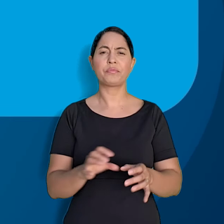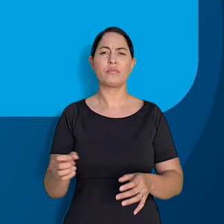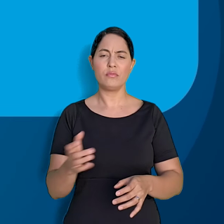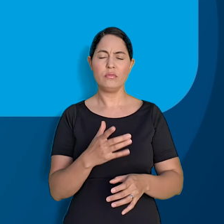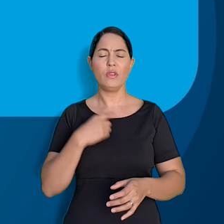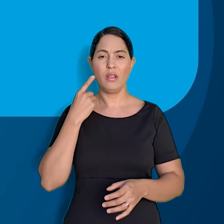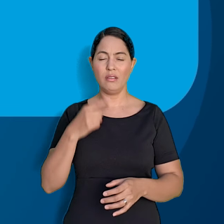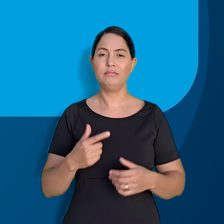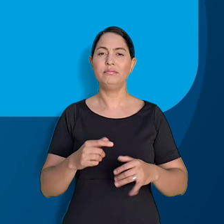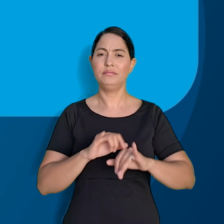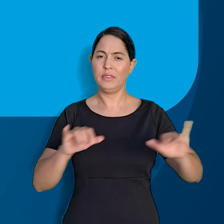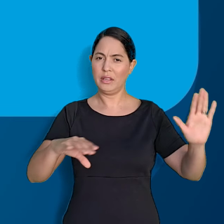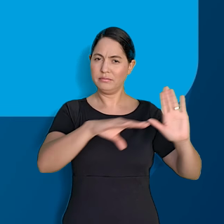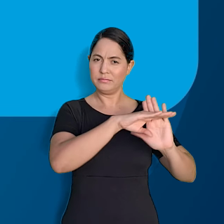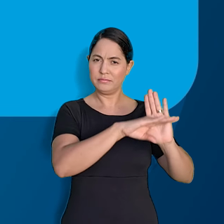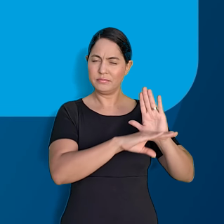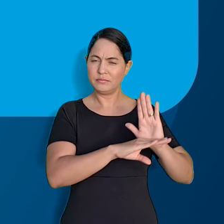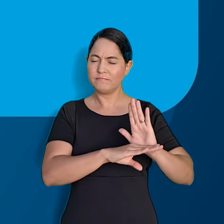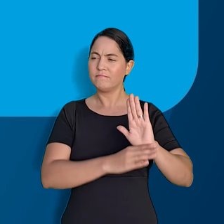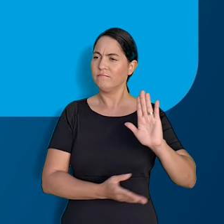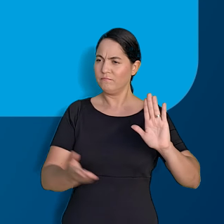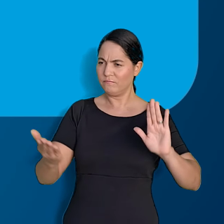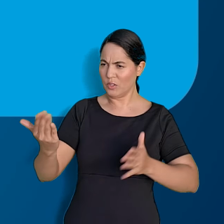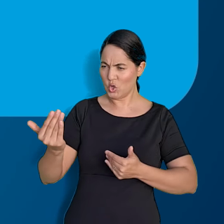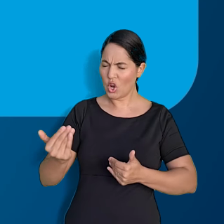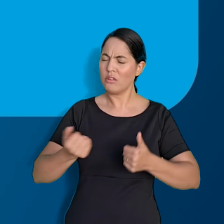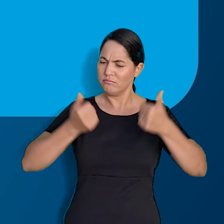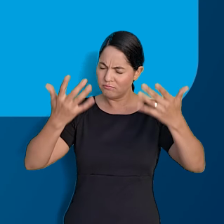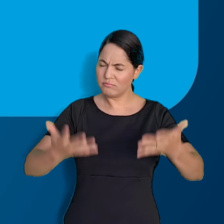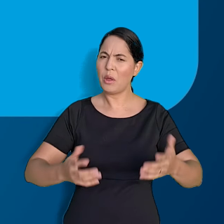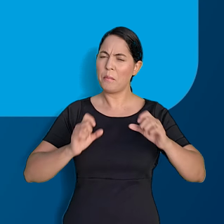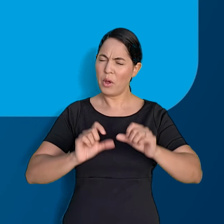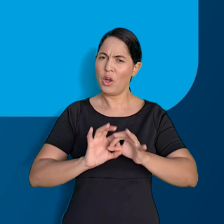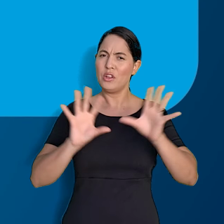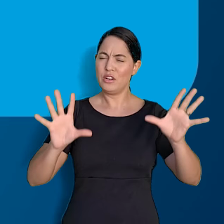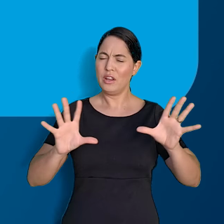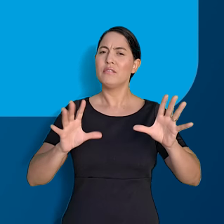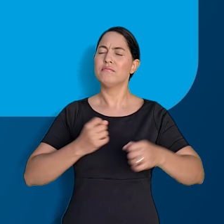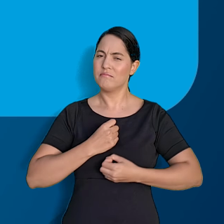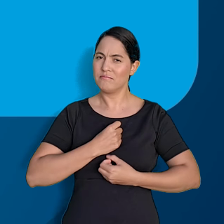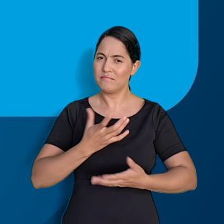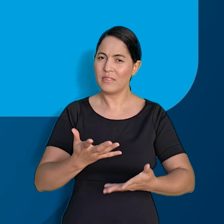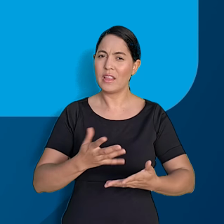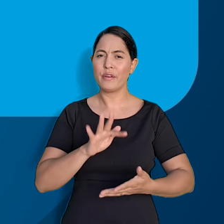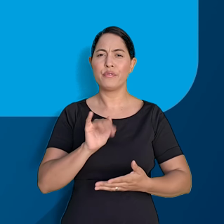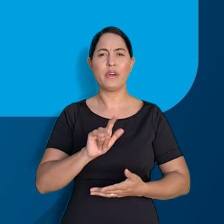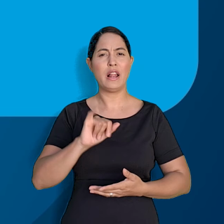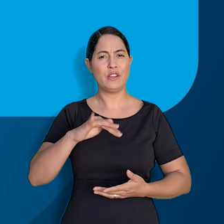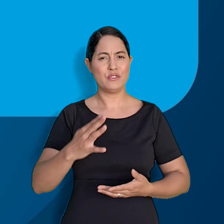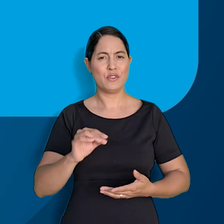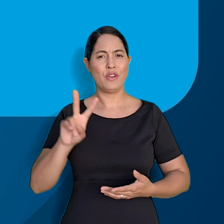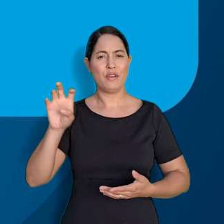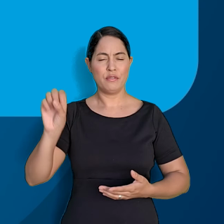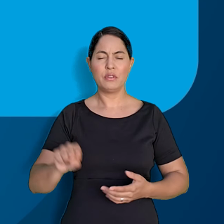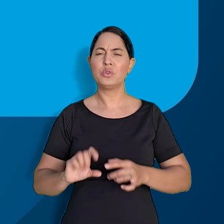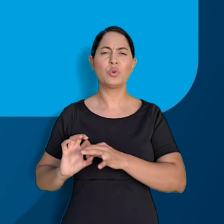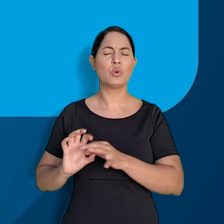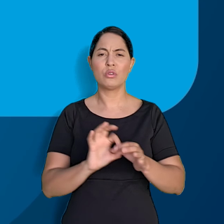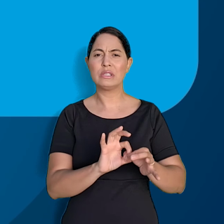o programa Fala Jovem Advocacia, levantamento promovido pelo Conselho Federal para mapear a realidade socioeconômica e os